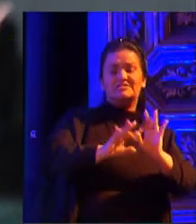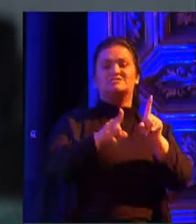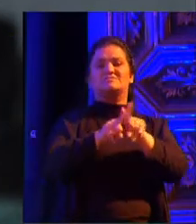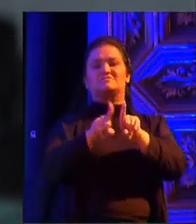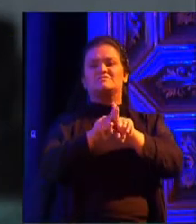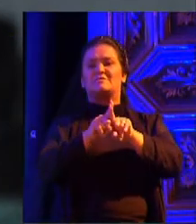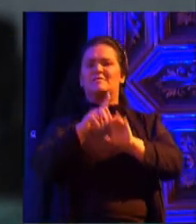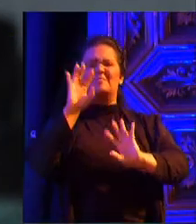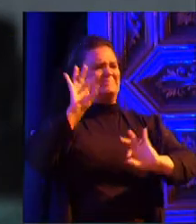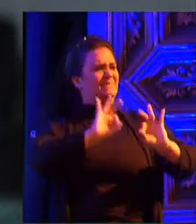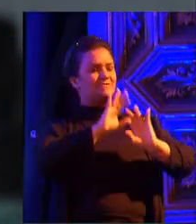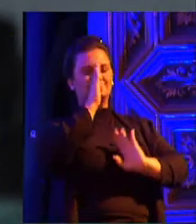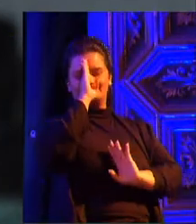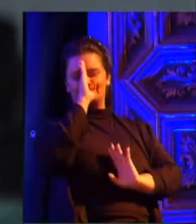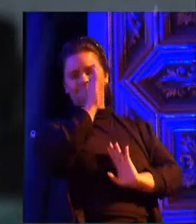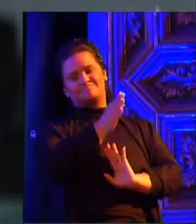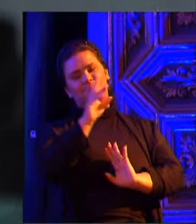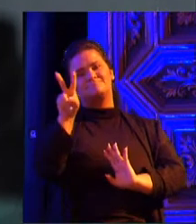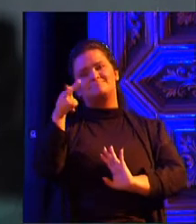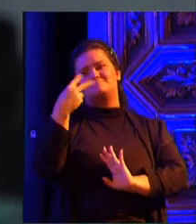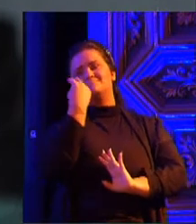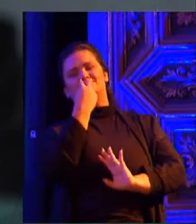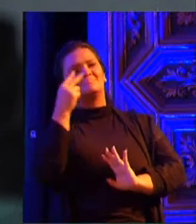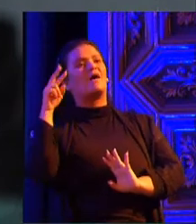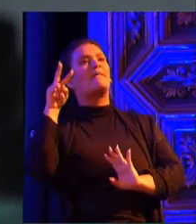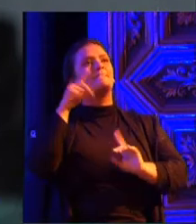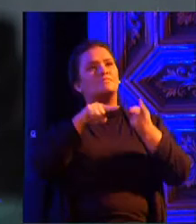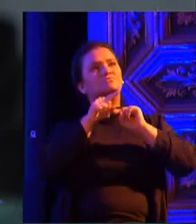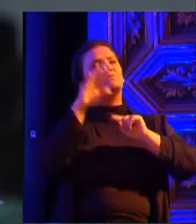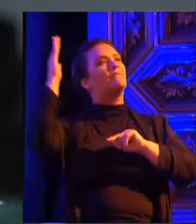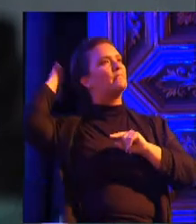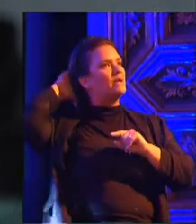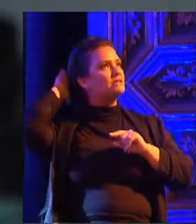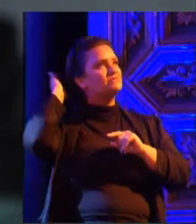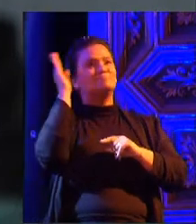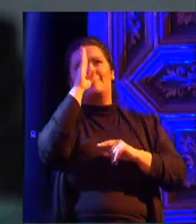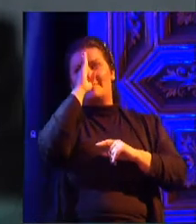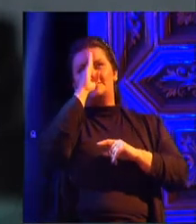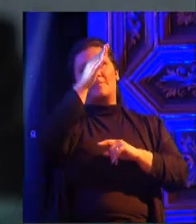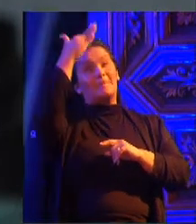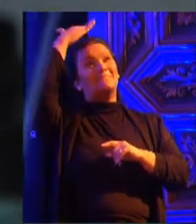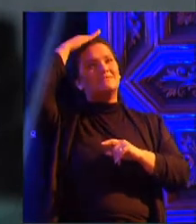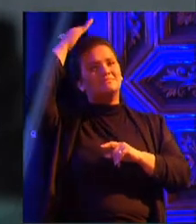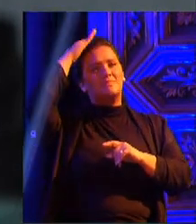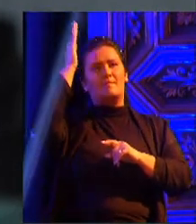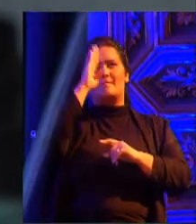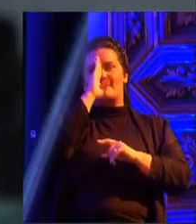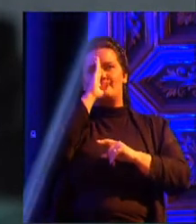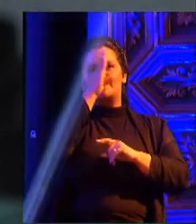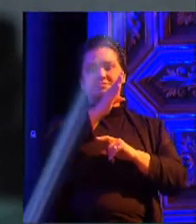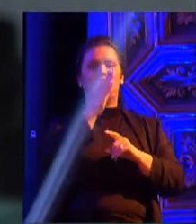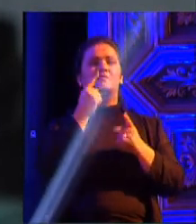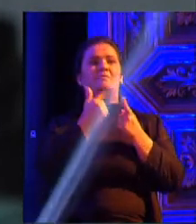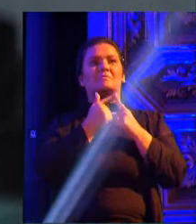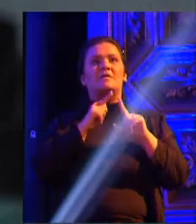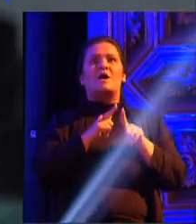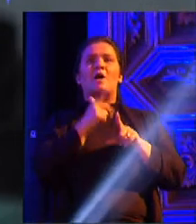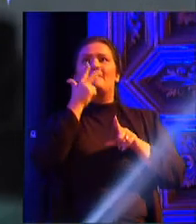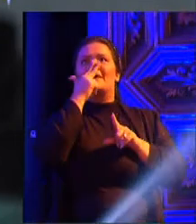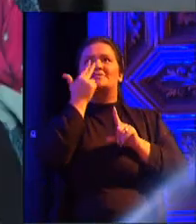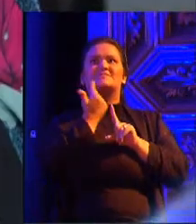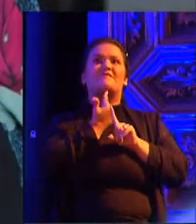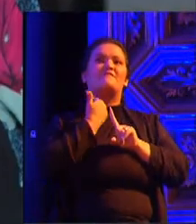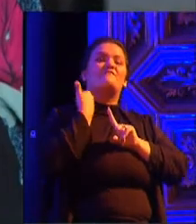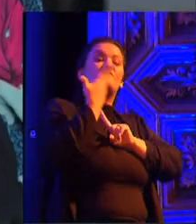essa curadoria toda, está olhando para a música paraense, principalmente agora, nesse começo, com uma coisa